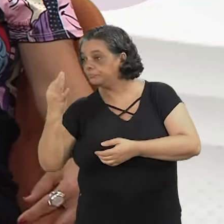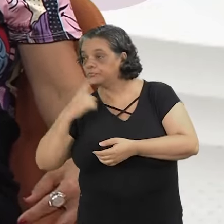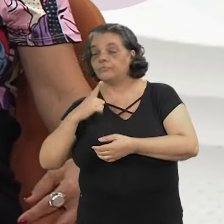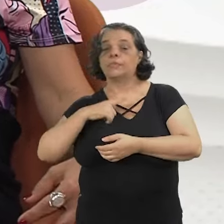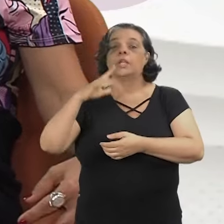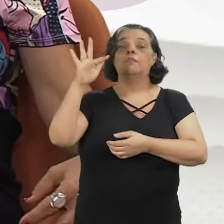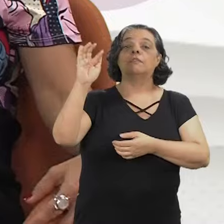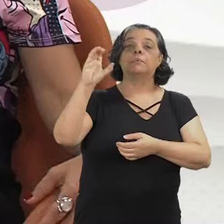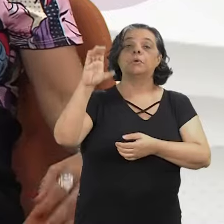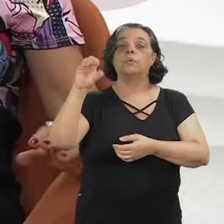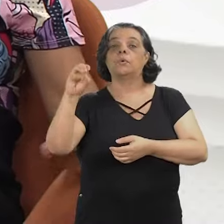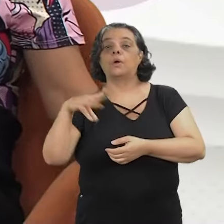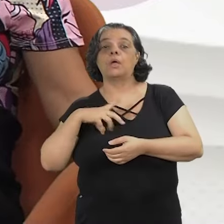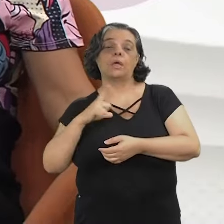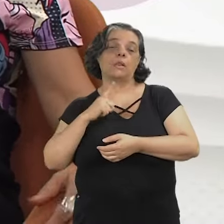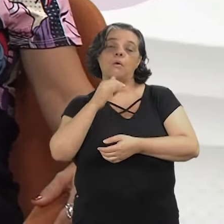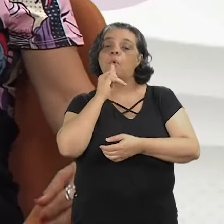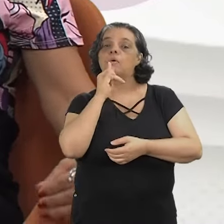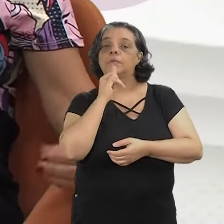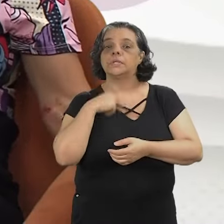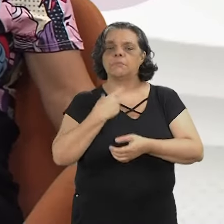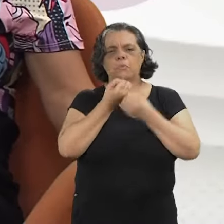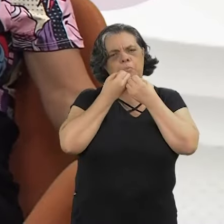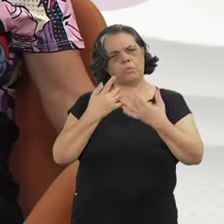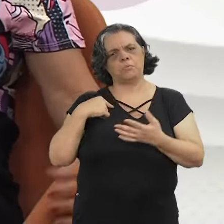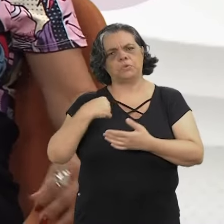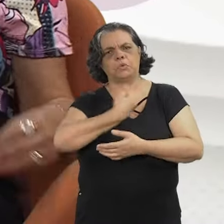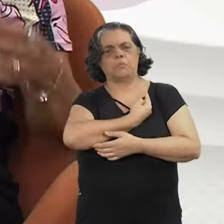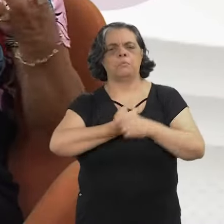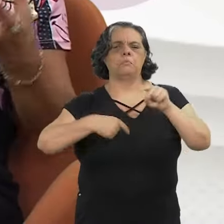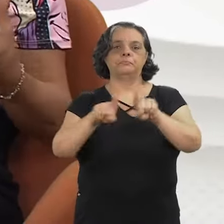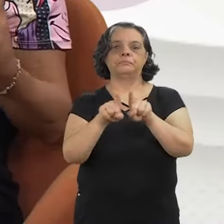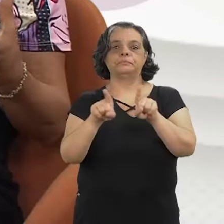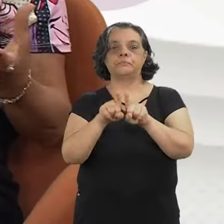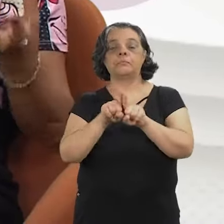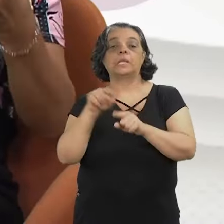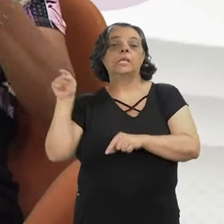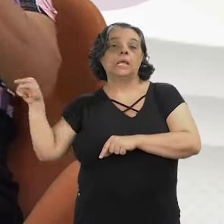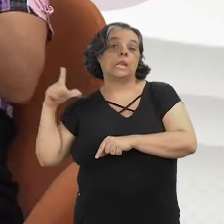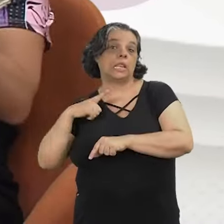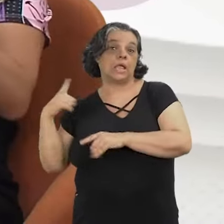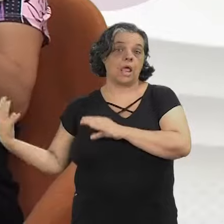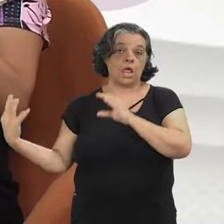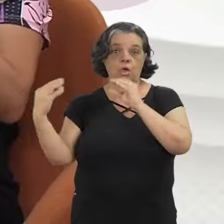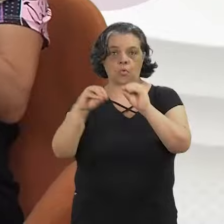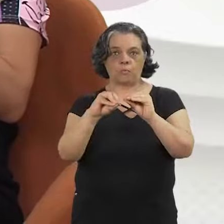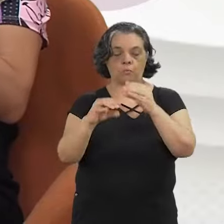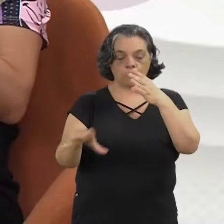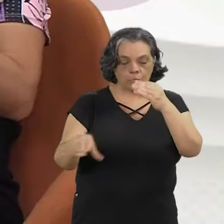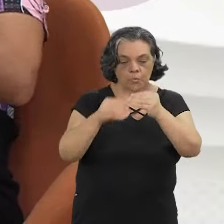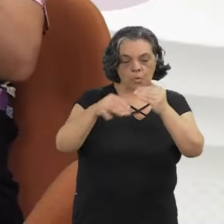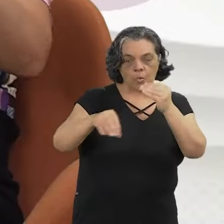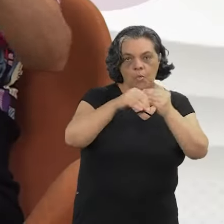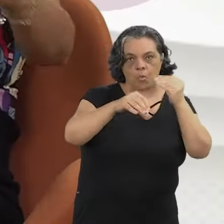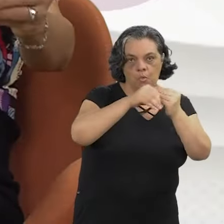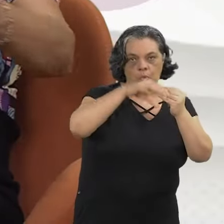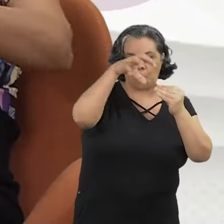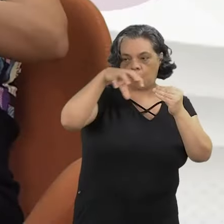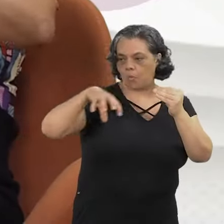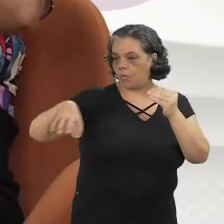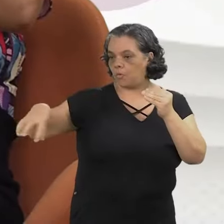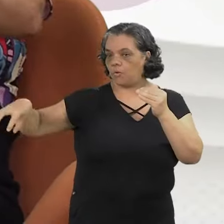fapec é um exemplo muito bom pra gente porque ele é ele é composto justamente por